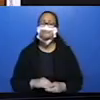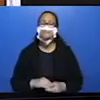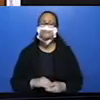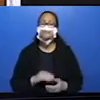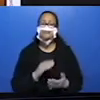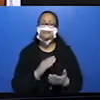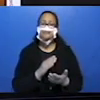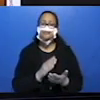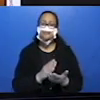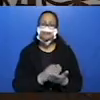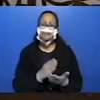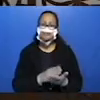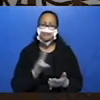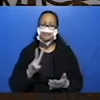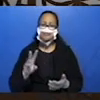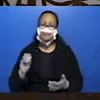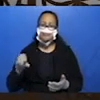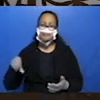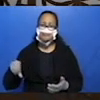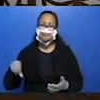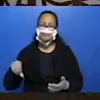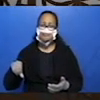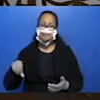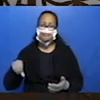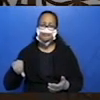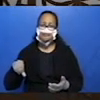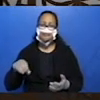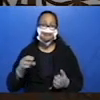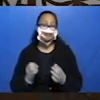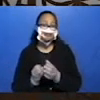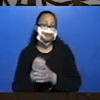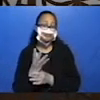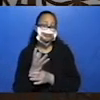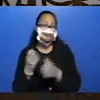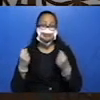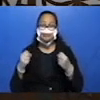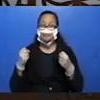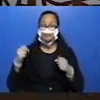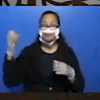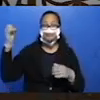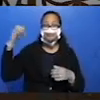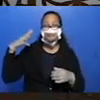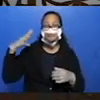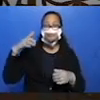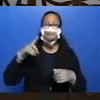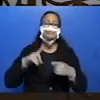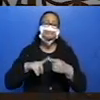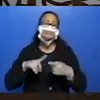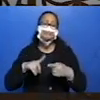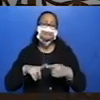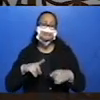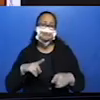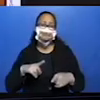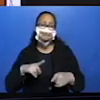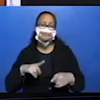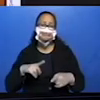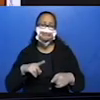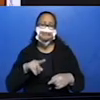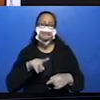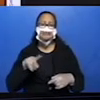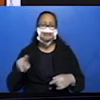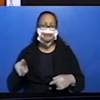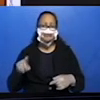Página 209. As plantas precisam de luz. Vamos começar a ver o porquê disso. Você